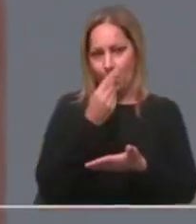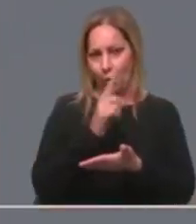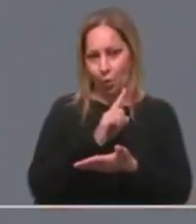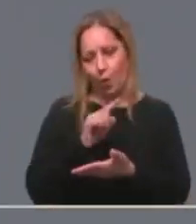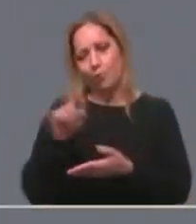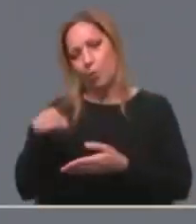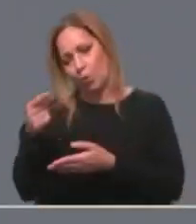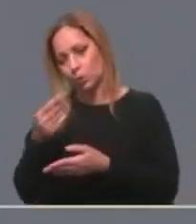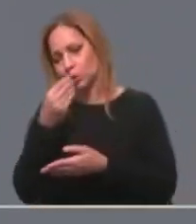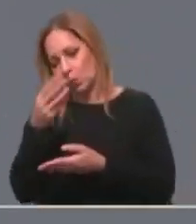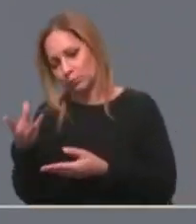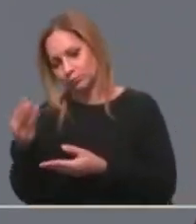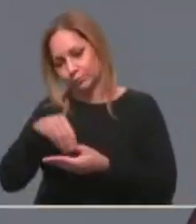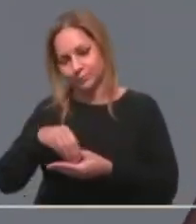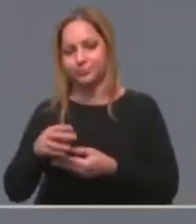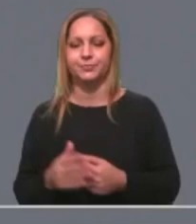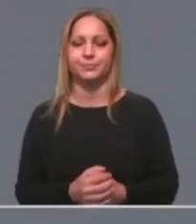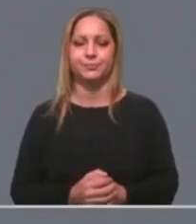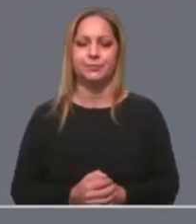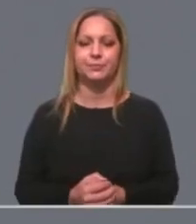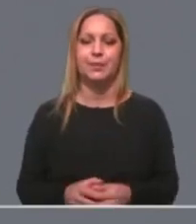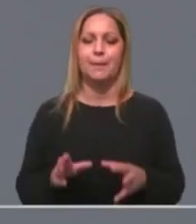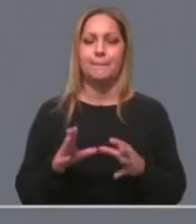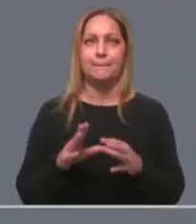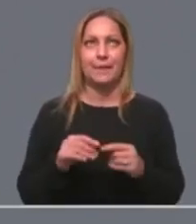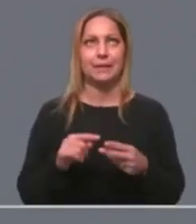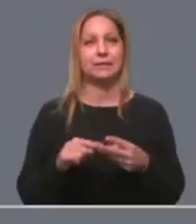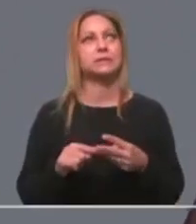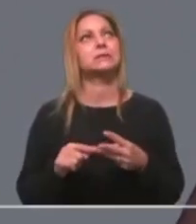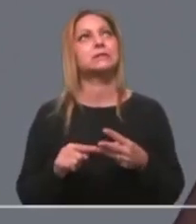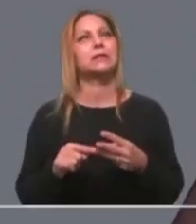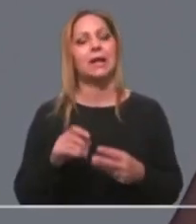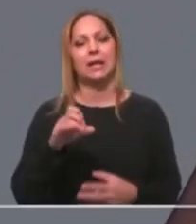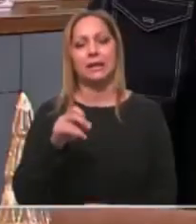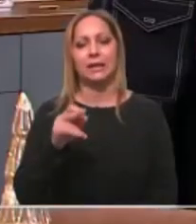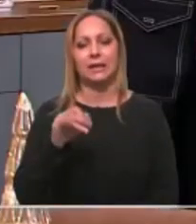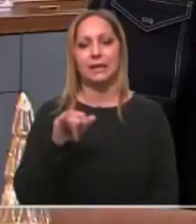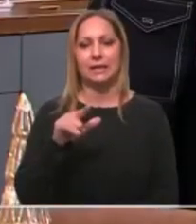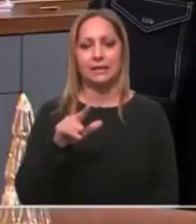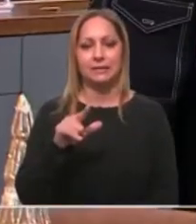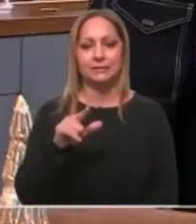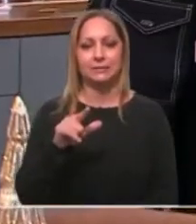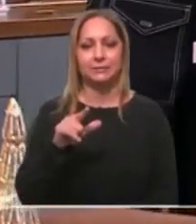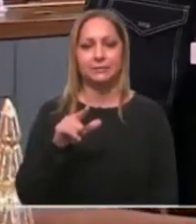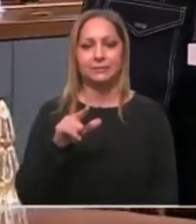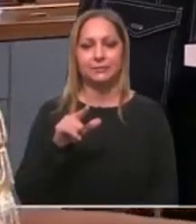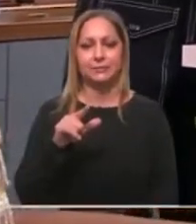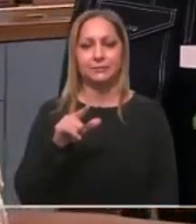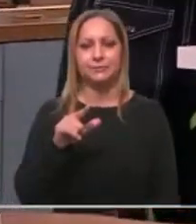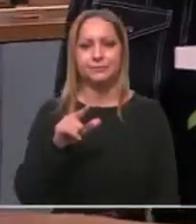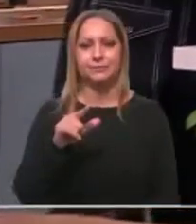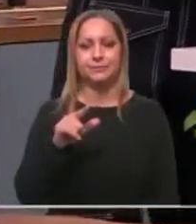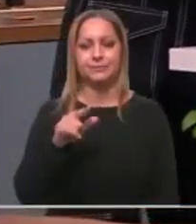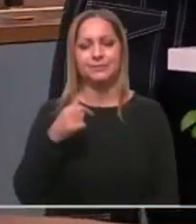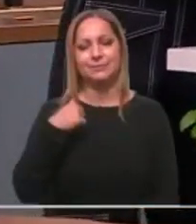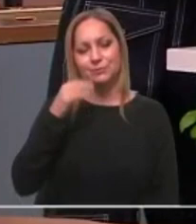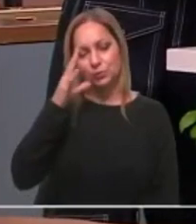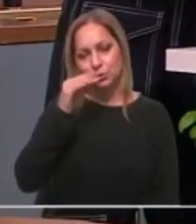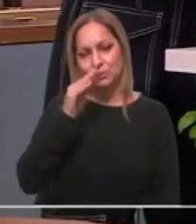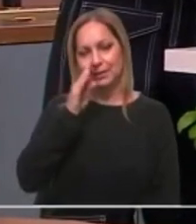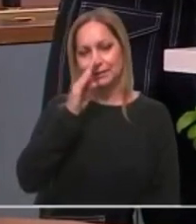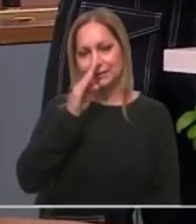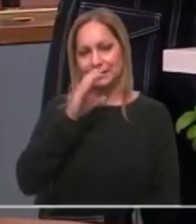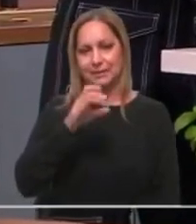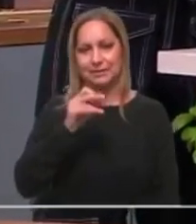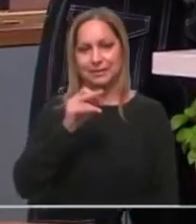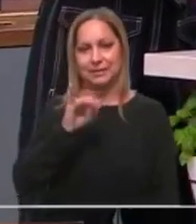Bem pronto. Bom. Depois o que é que eu vou fazer mais? O que é que vai fazer depois mais? Depois vou fazer um caril de... Ainda não sei se faço